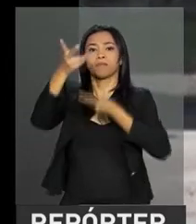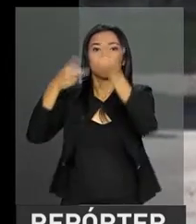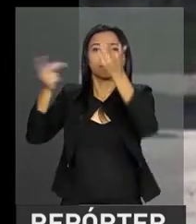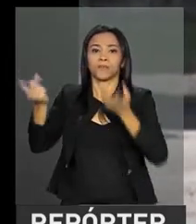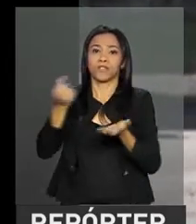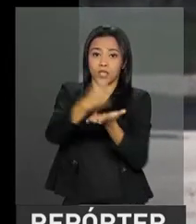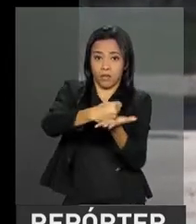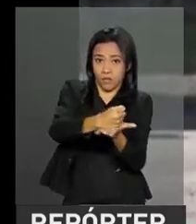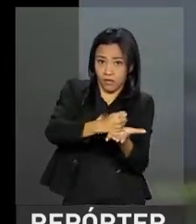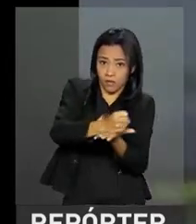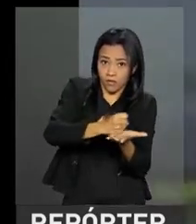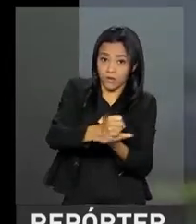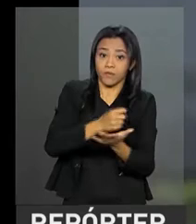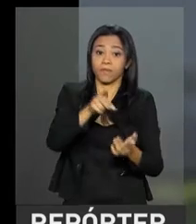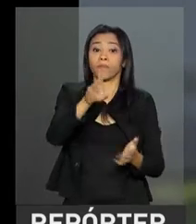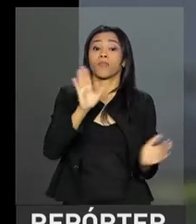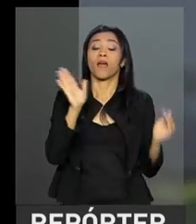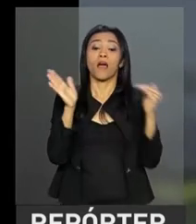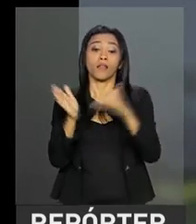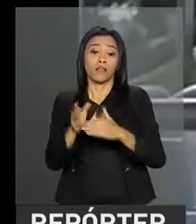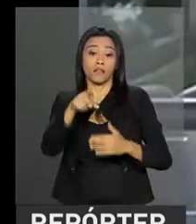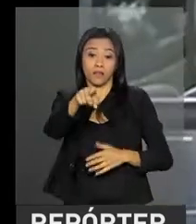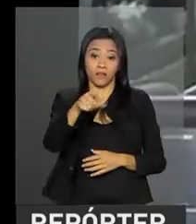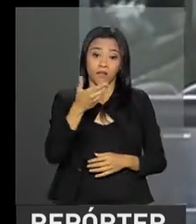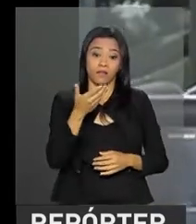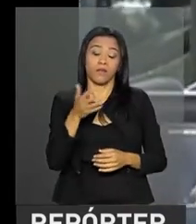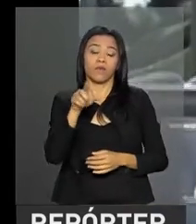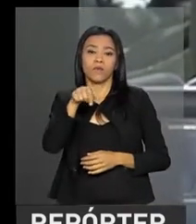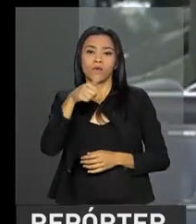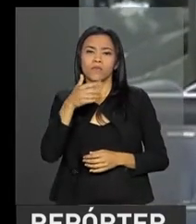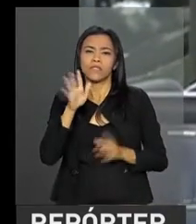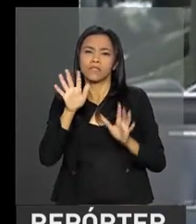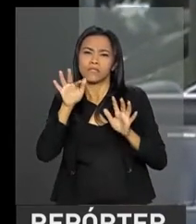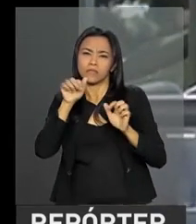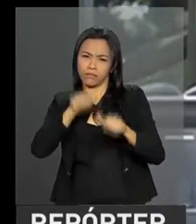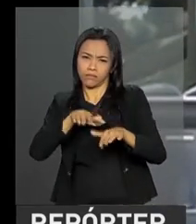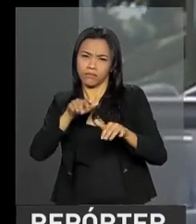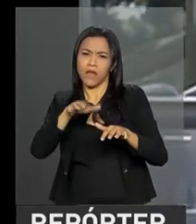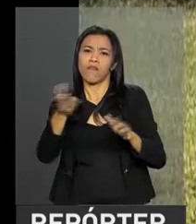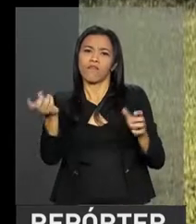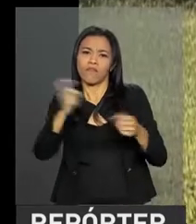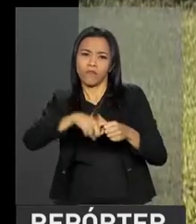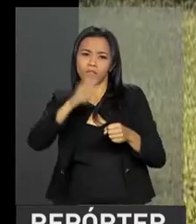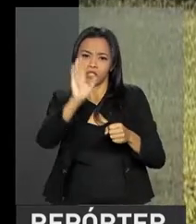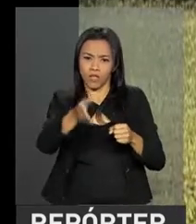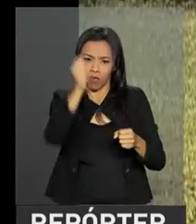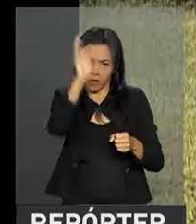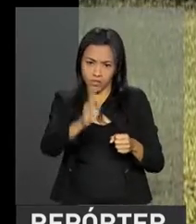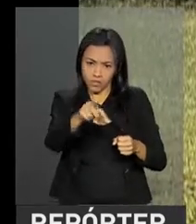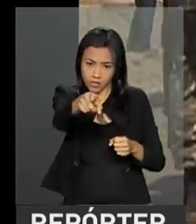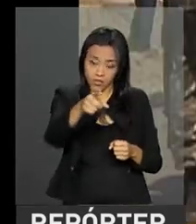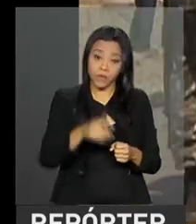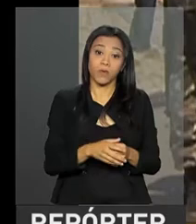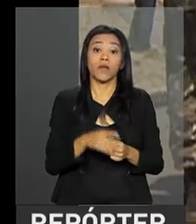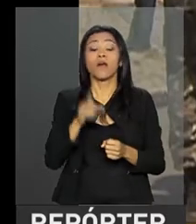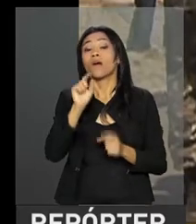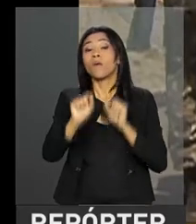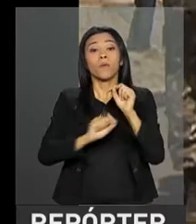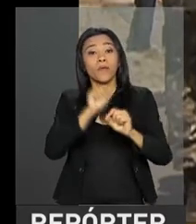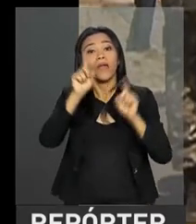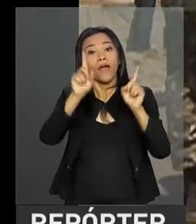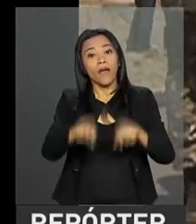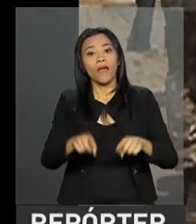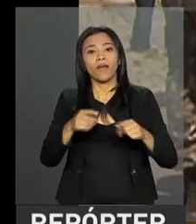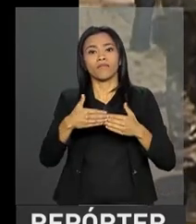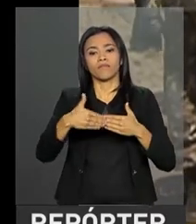final de setembro 90% da tropa já terá voltado ao brasil a etapa final de desmobilização será